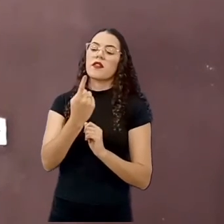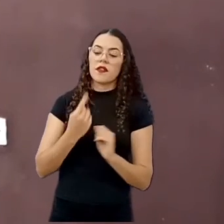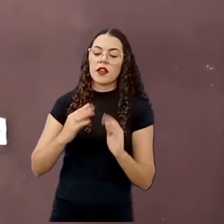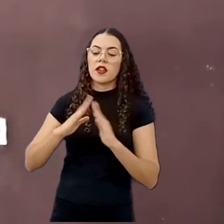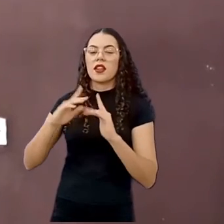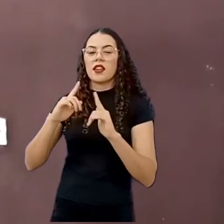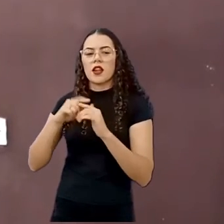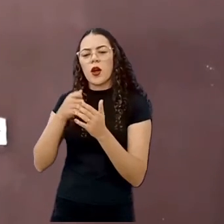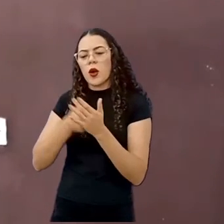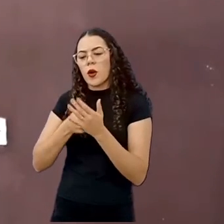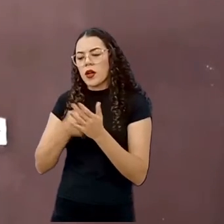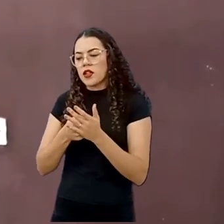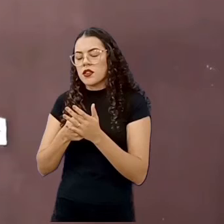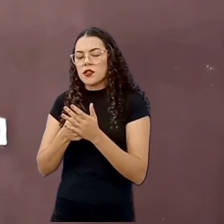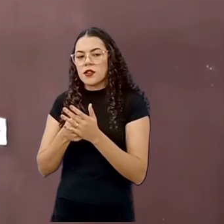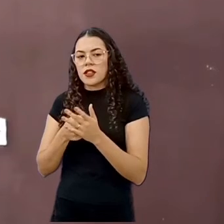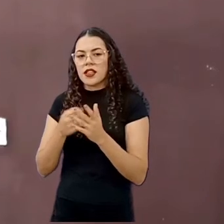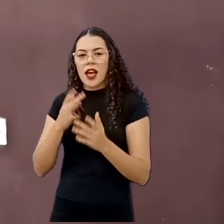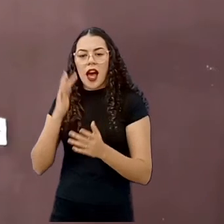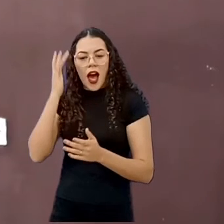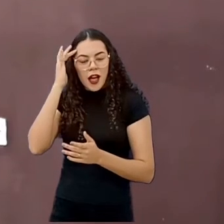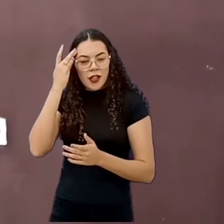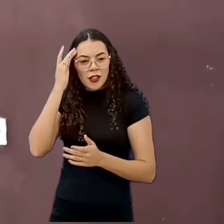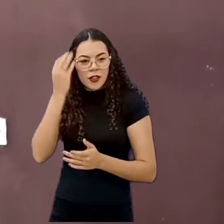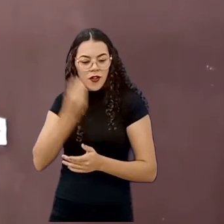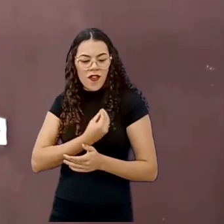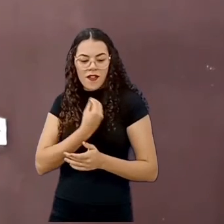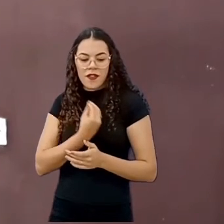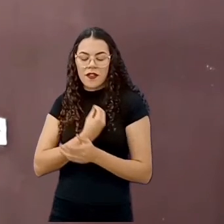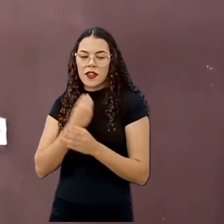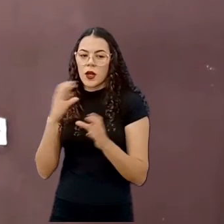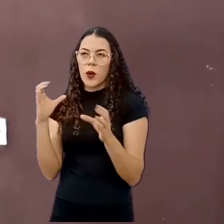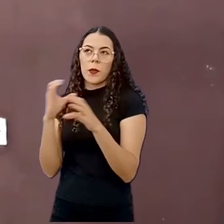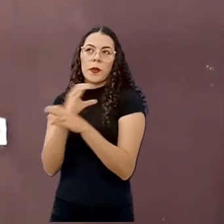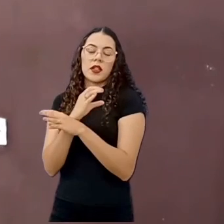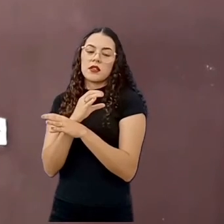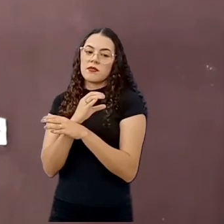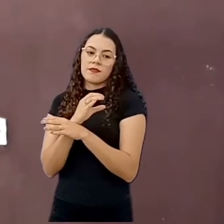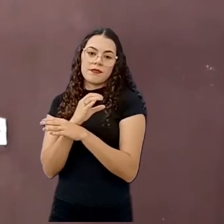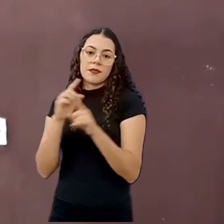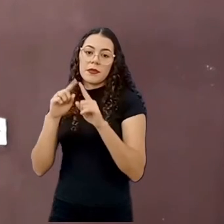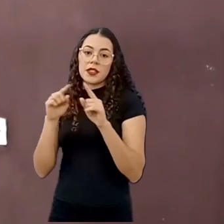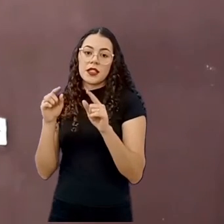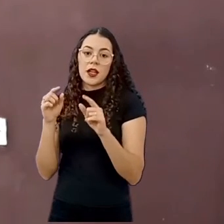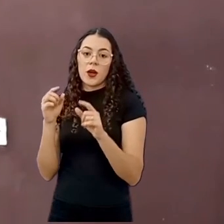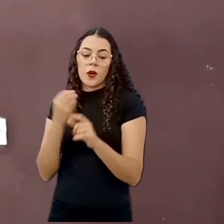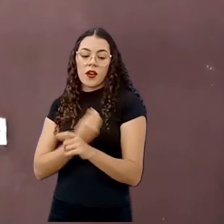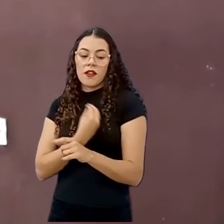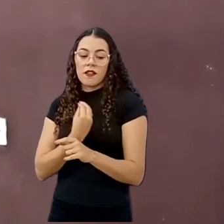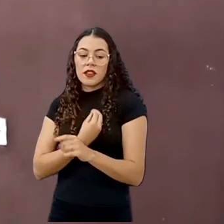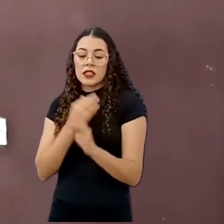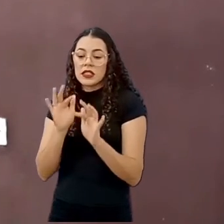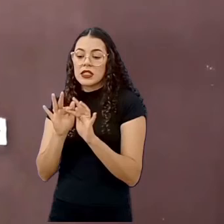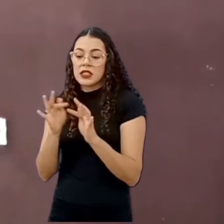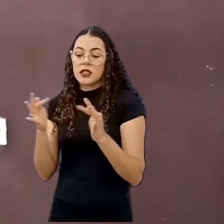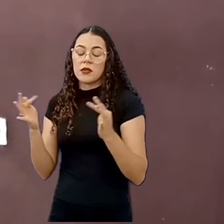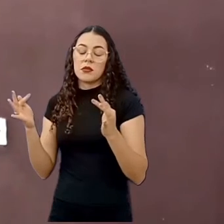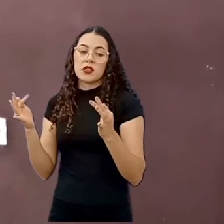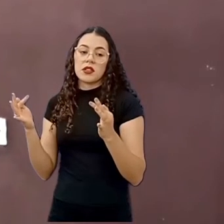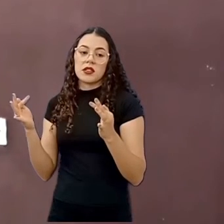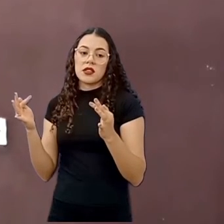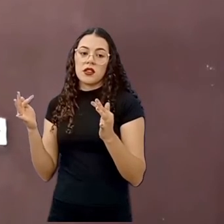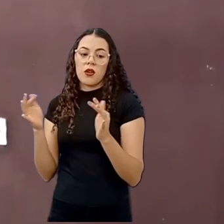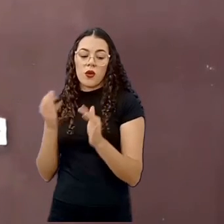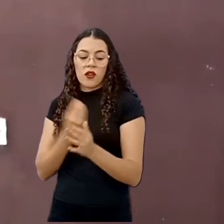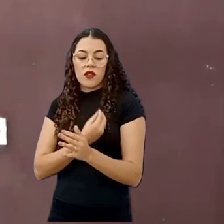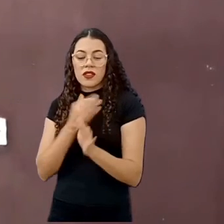a obrigação e achando que está vivendo uma vida plena no Senhor, mas na verdade a gente está vivendo uma vida medíocre, uma vida